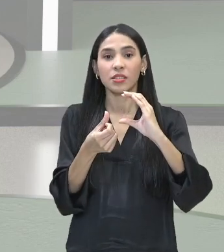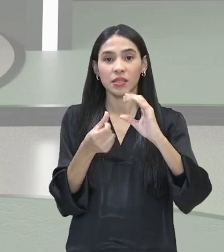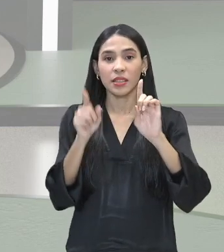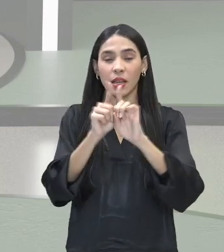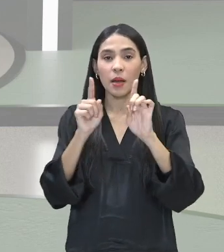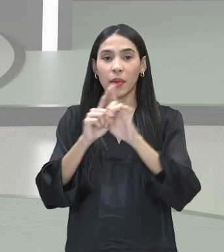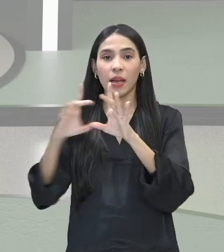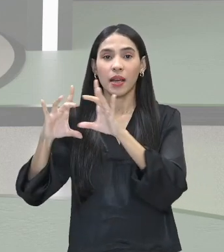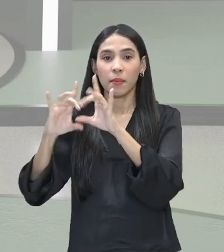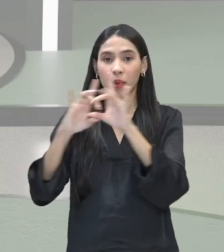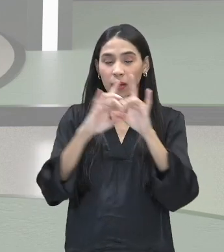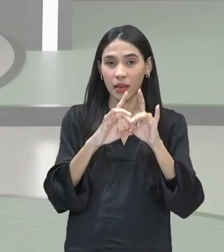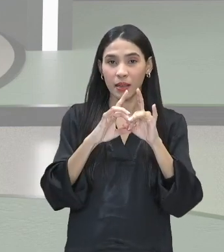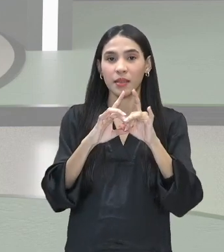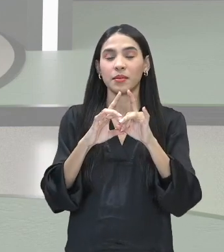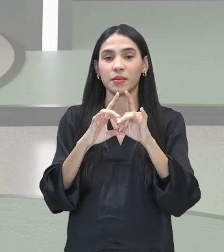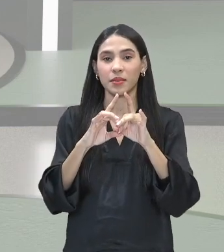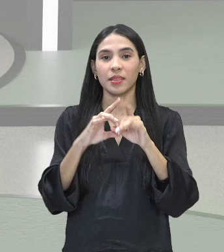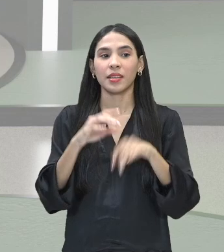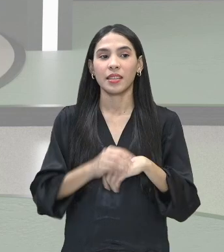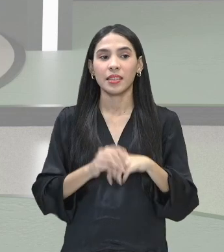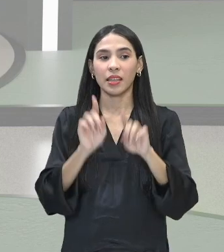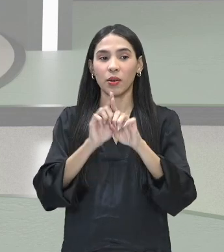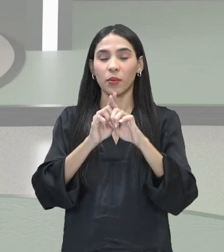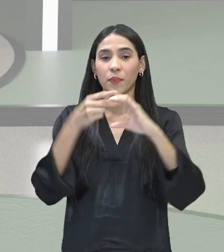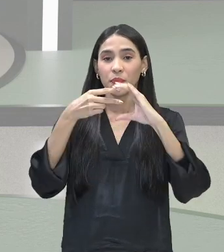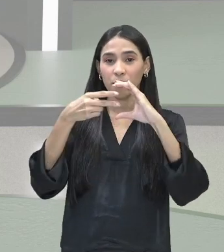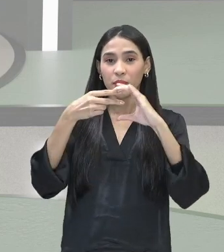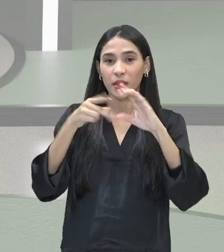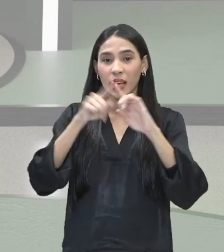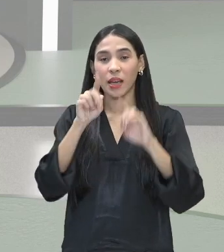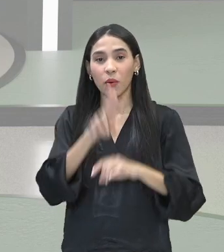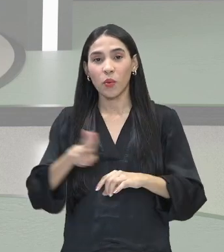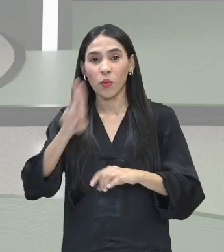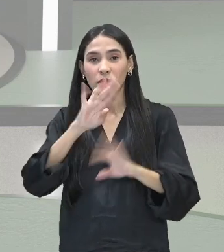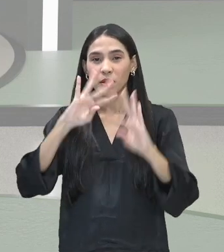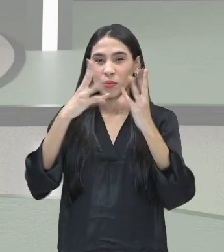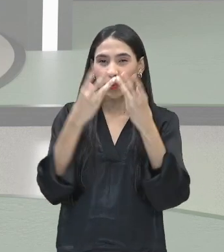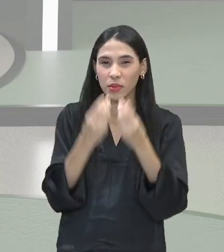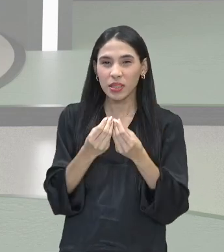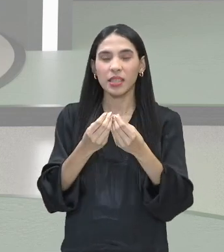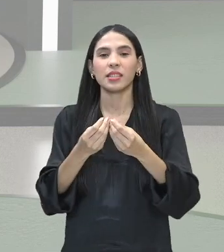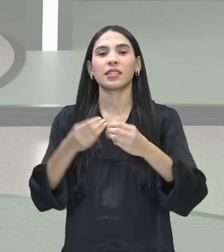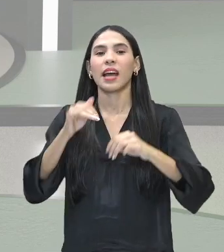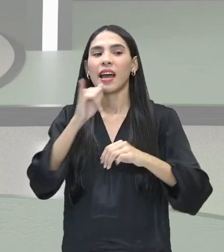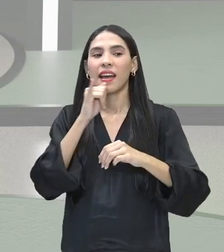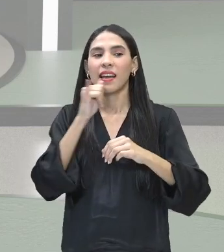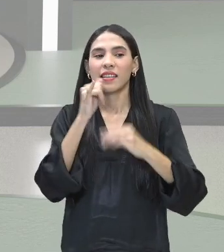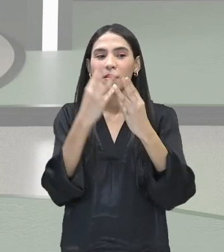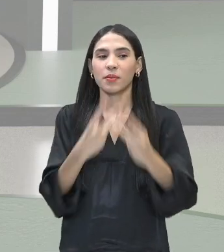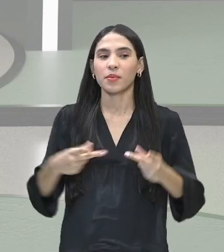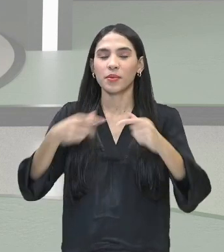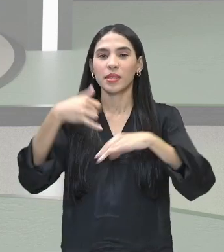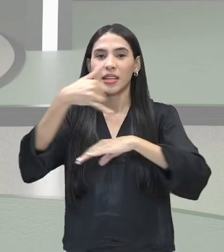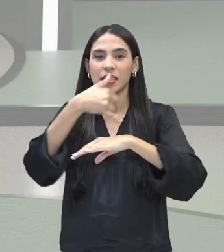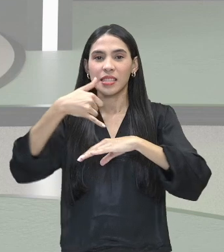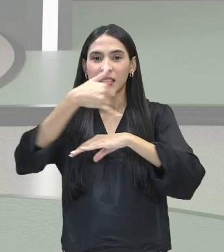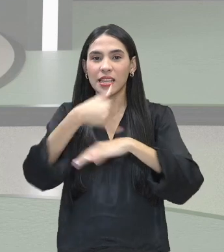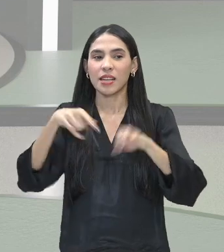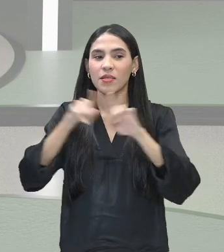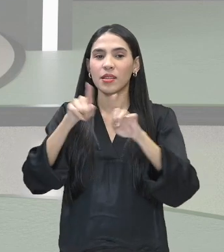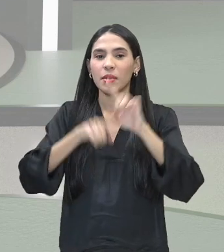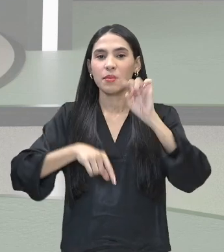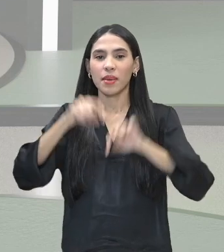ligações duplas alternadas. O benzeno, ele é usado como solvente para gorduras, ceras, resinas, óleos